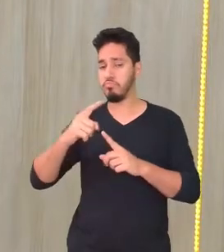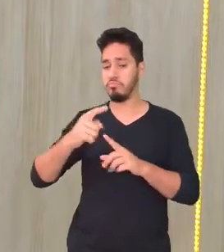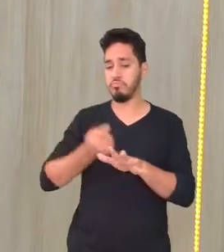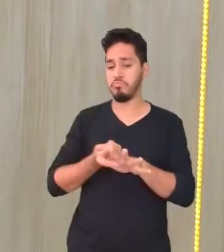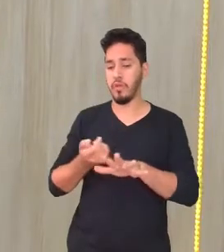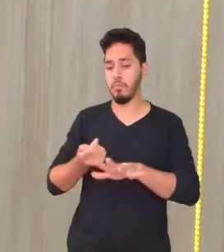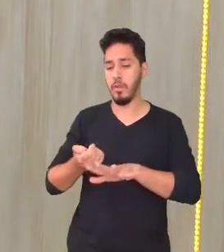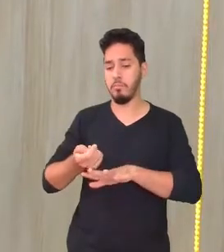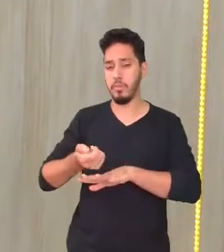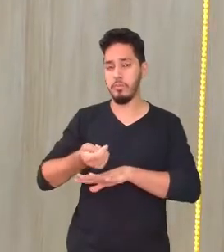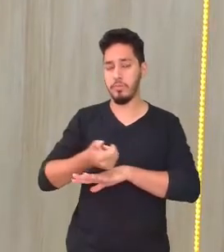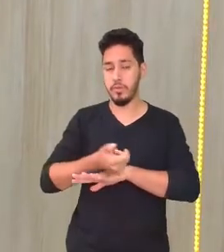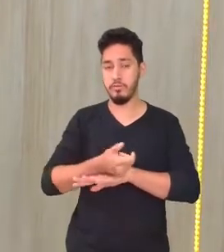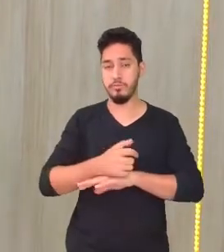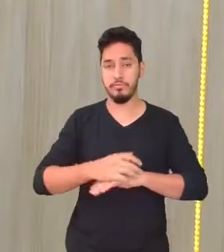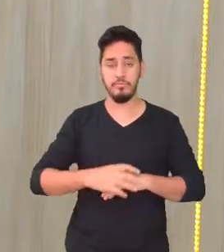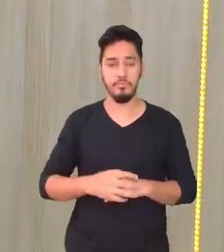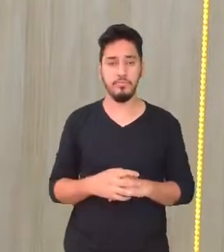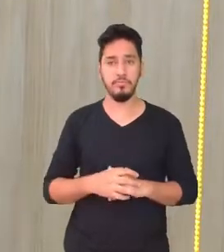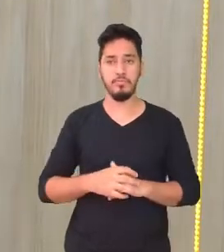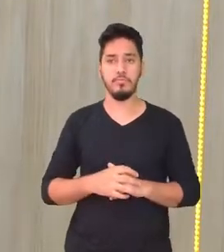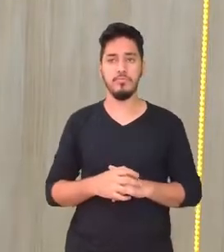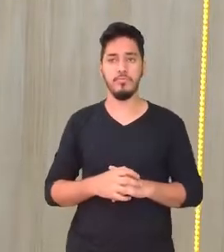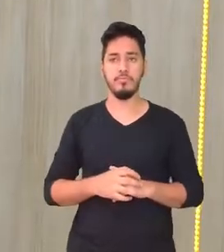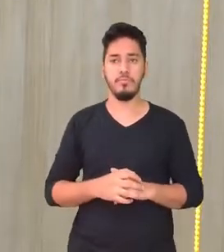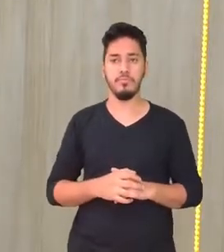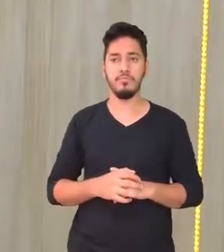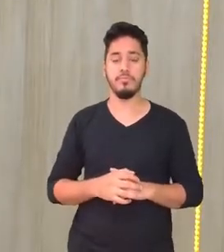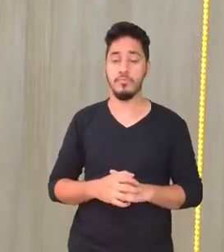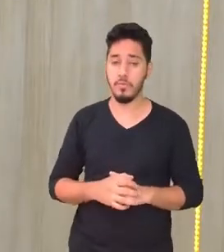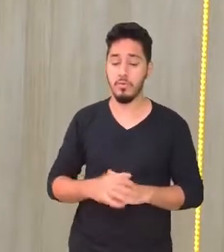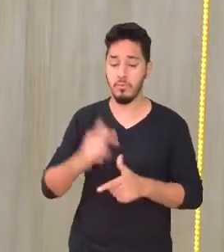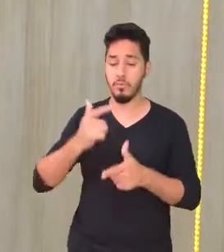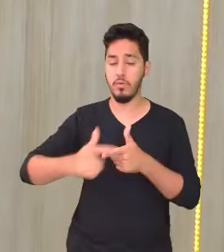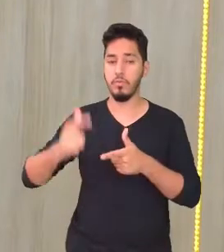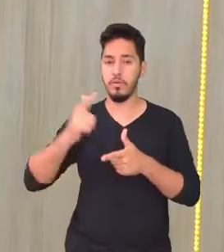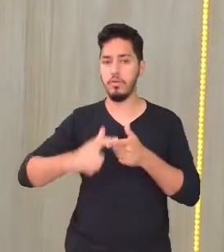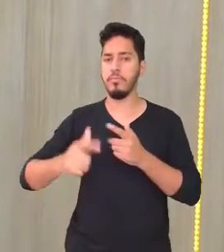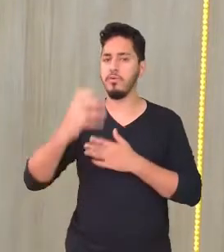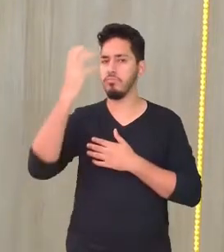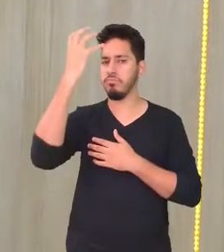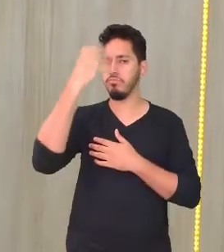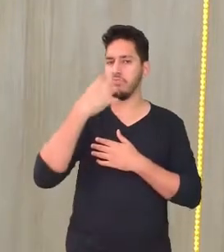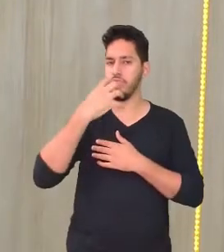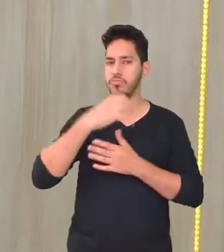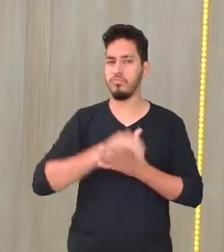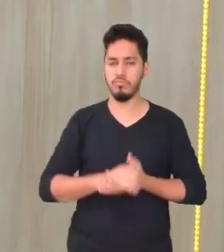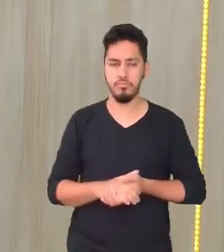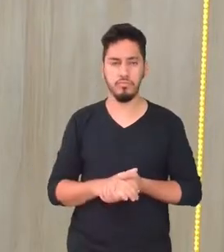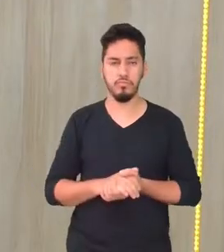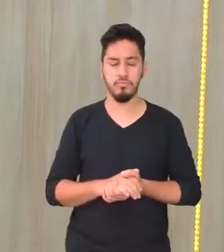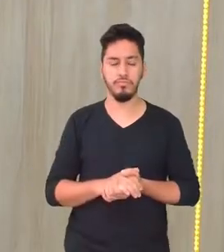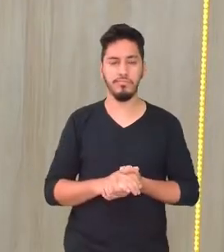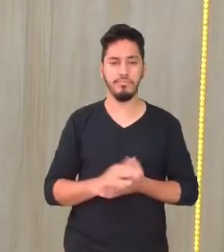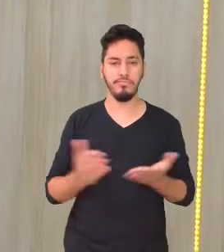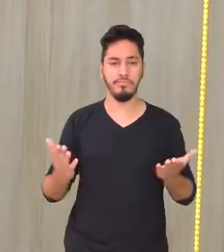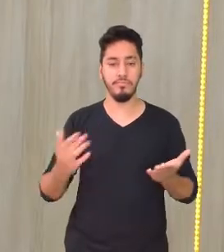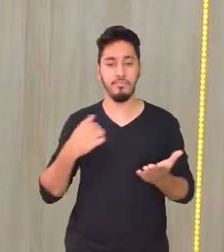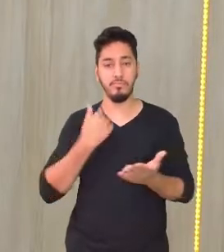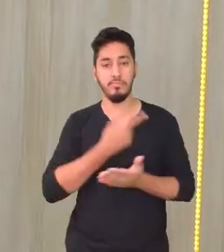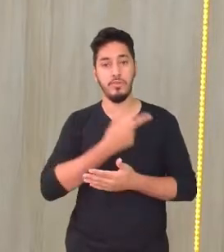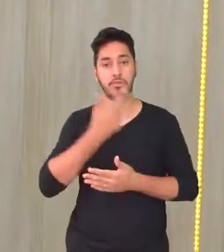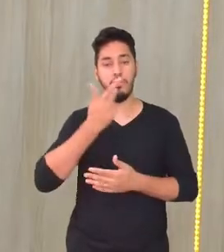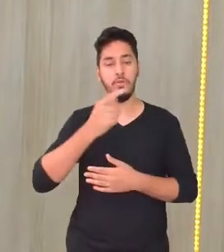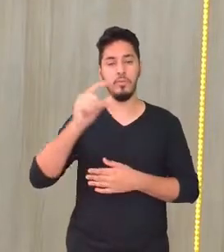das fake news, né? Que é exatamente um problema muito sério. Então a gente vai falar um